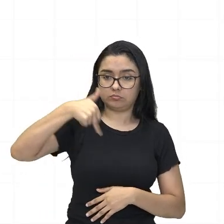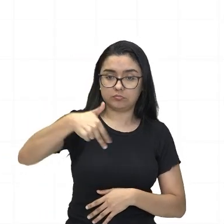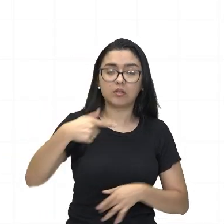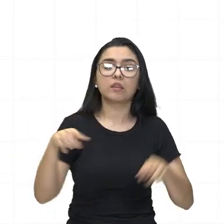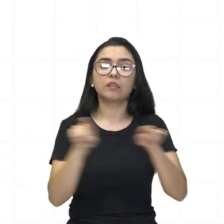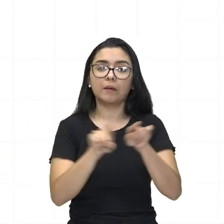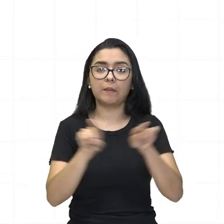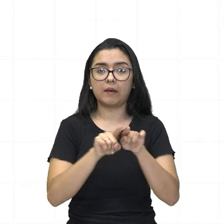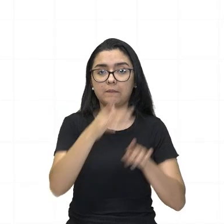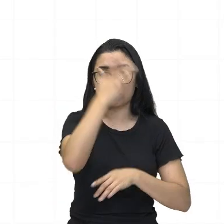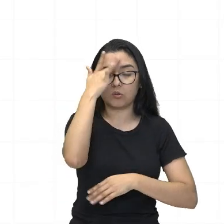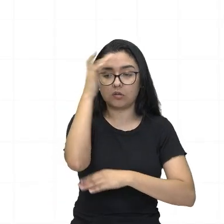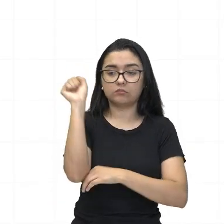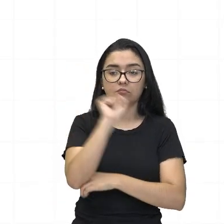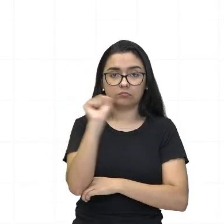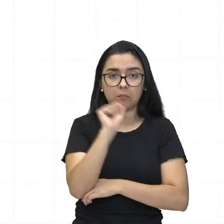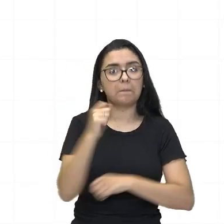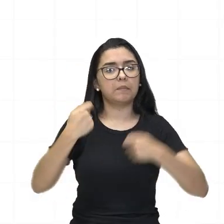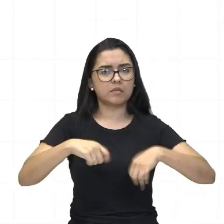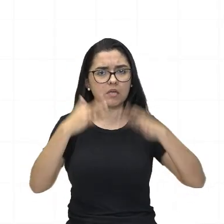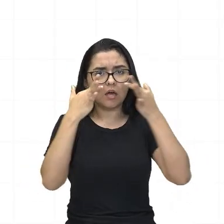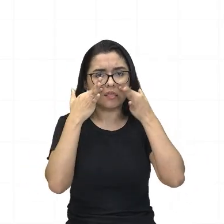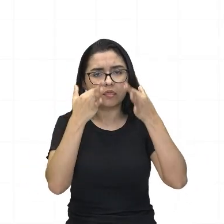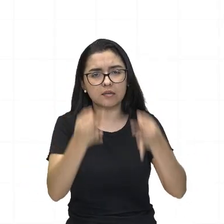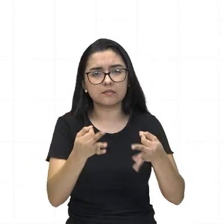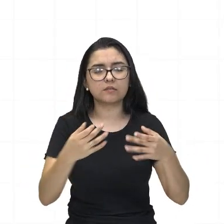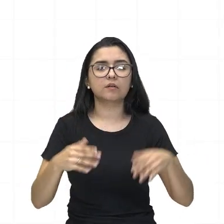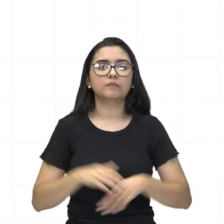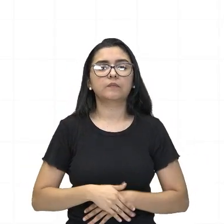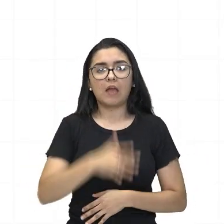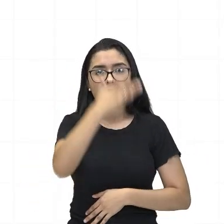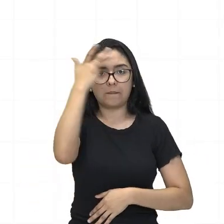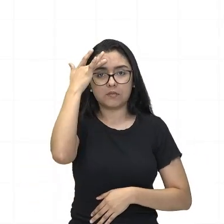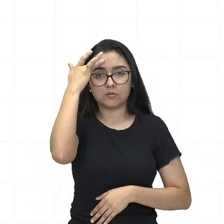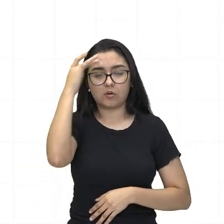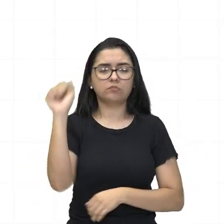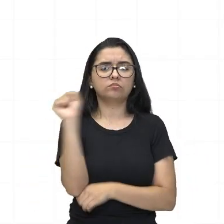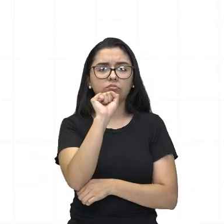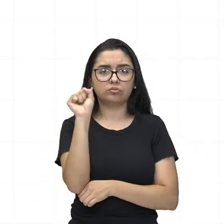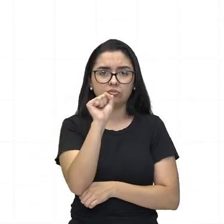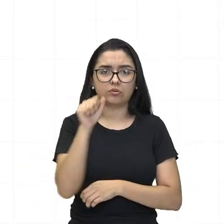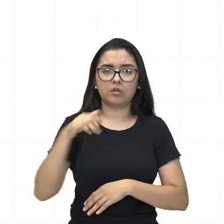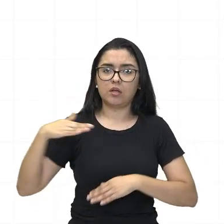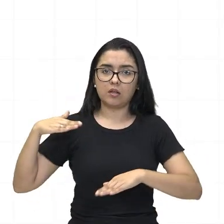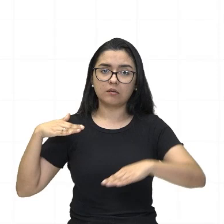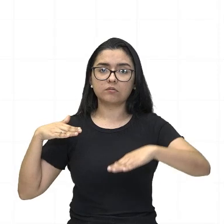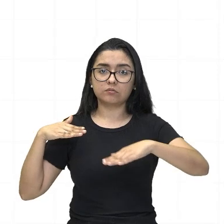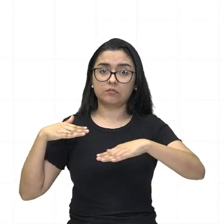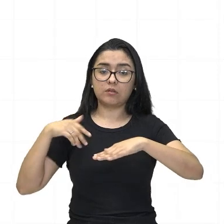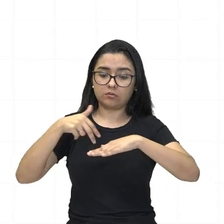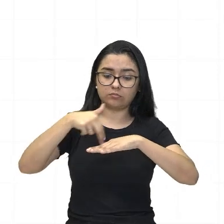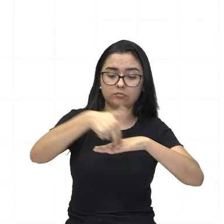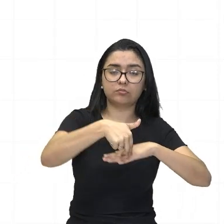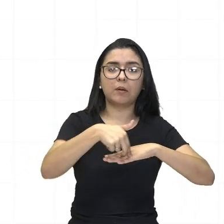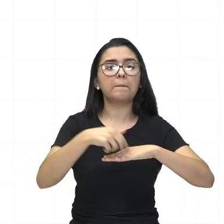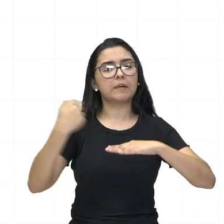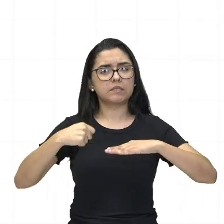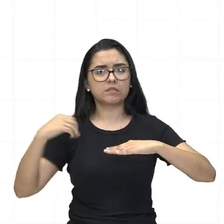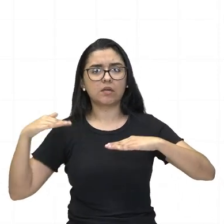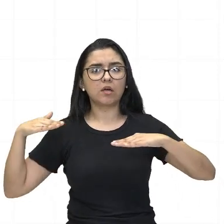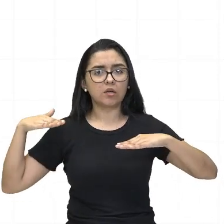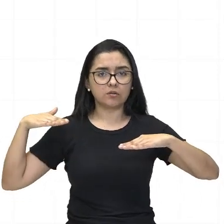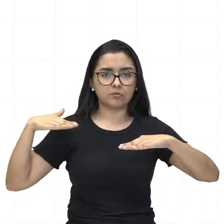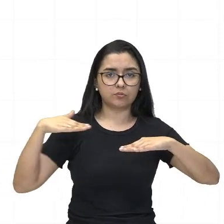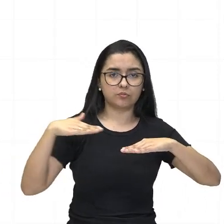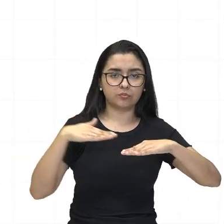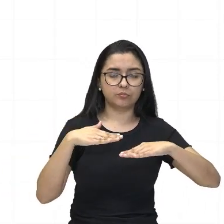motorista tenham atenção. O motorista deve diminuir a velocidade do seu veículo, moto, carro, o que